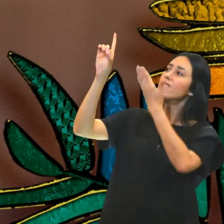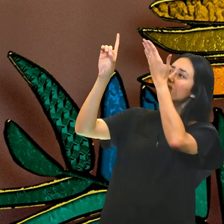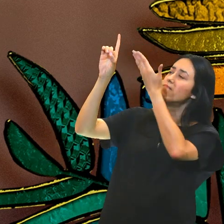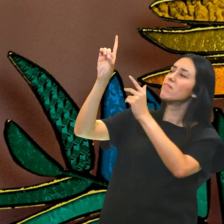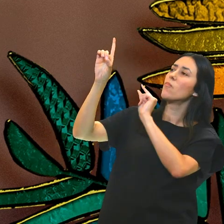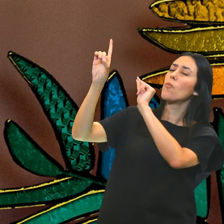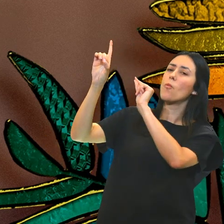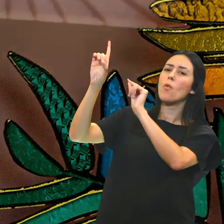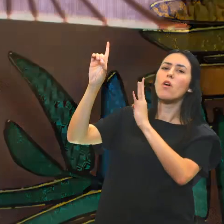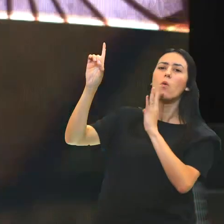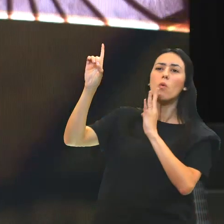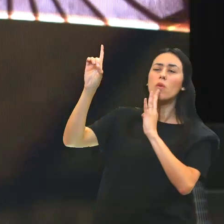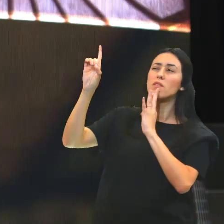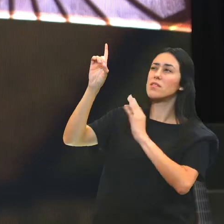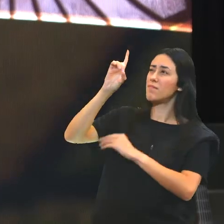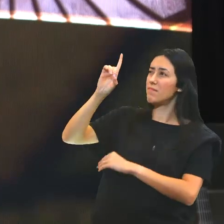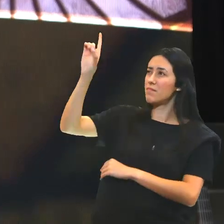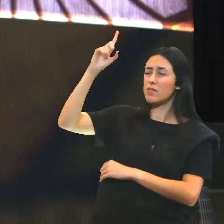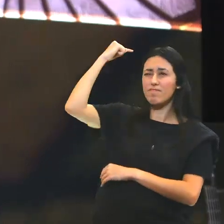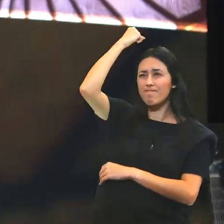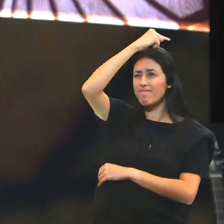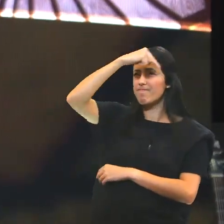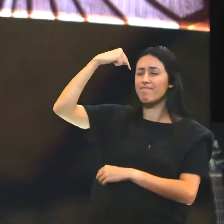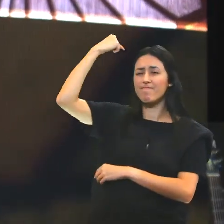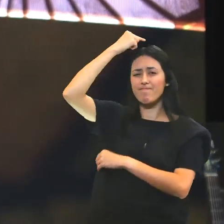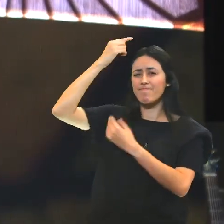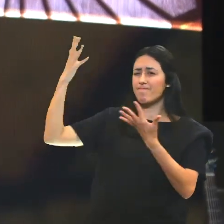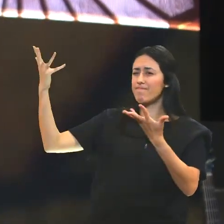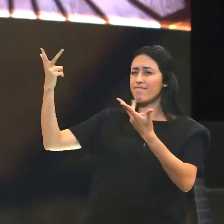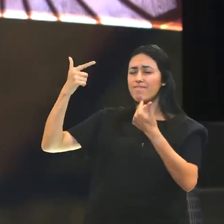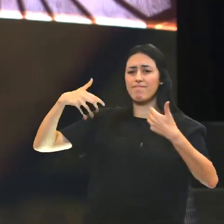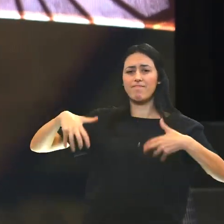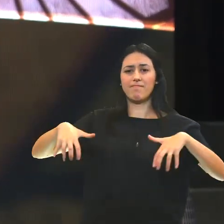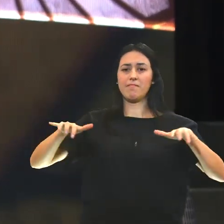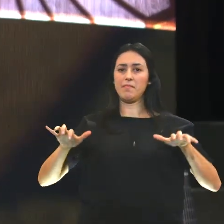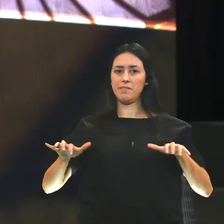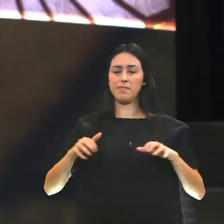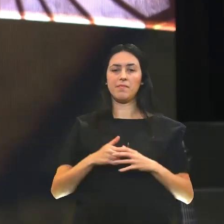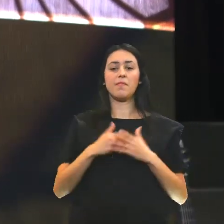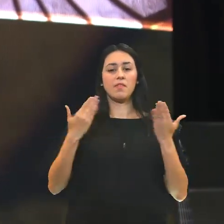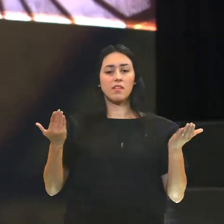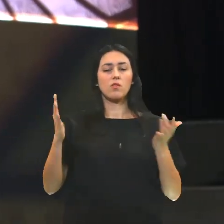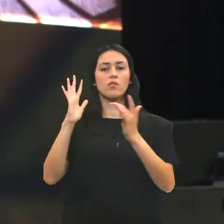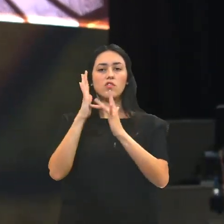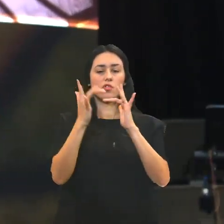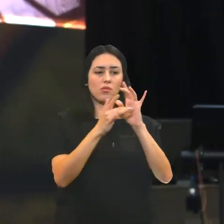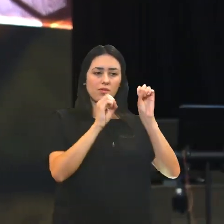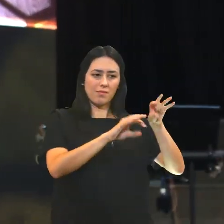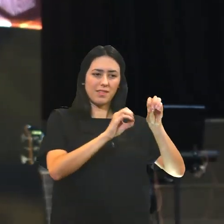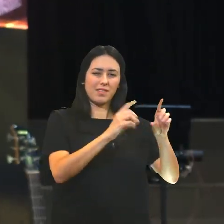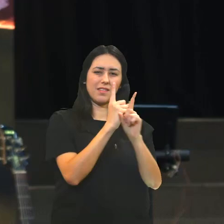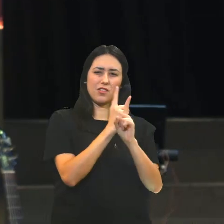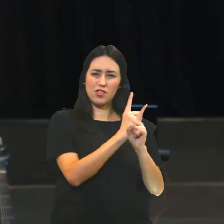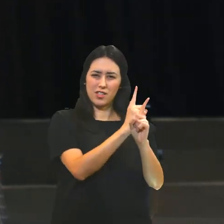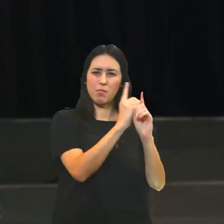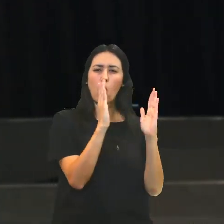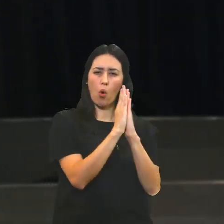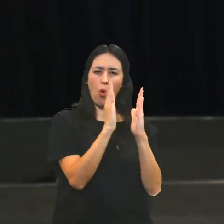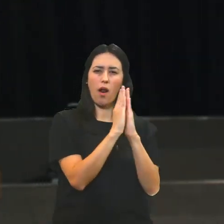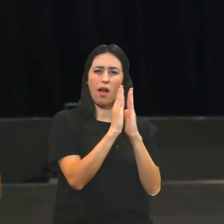a santidade dEle. E quando Jesus ensina os seus discípulos a orar, Ele vai dizer assim: venha o